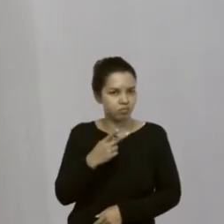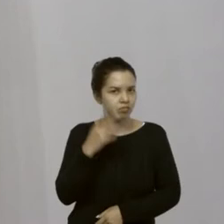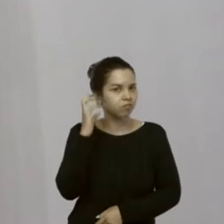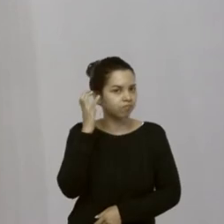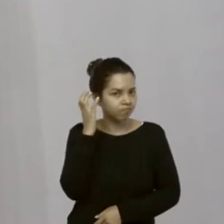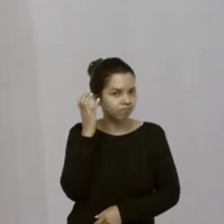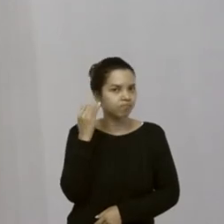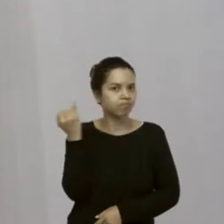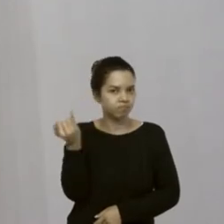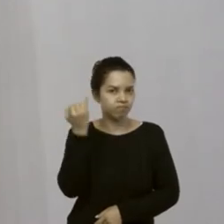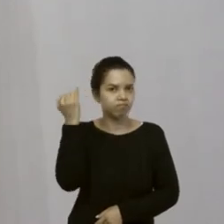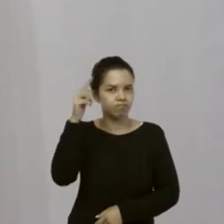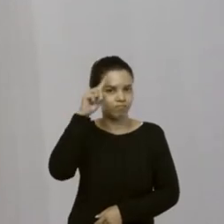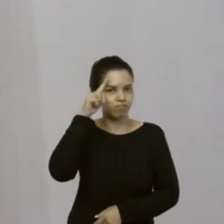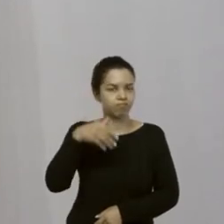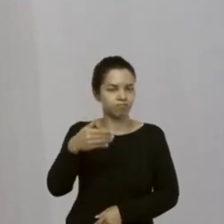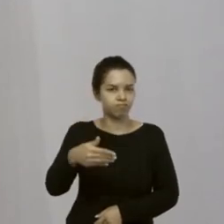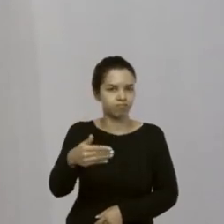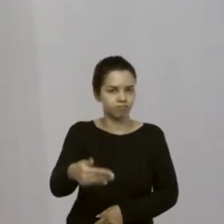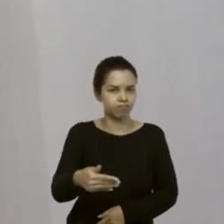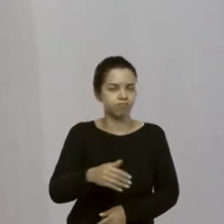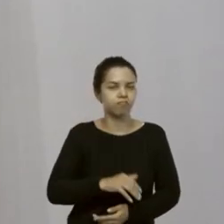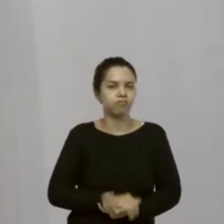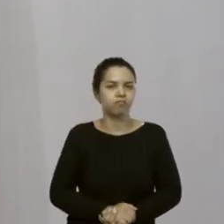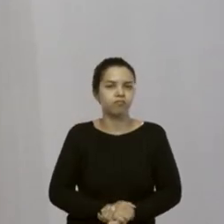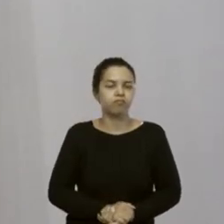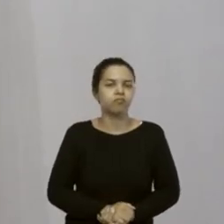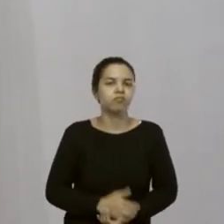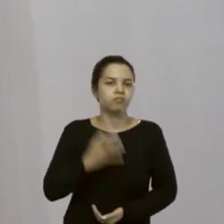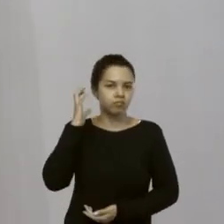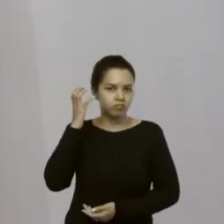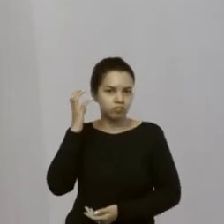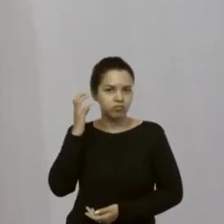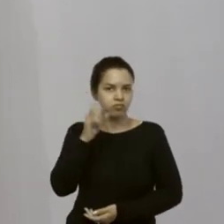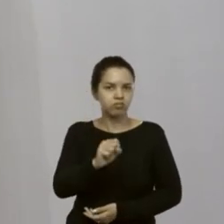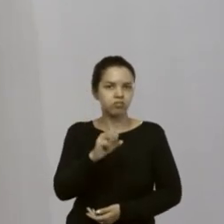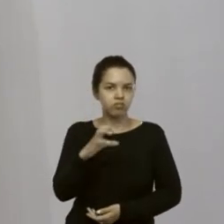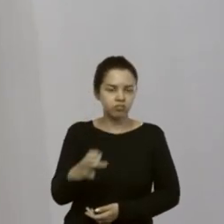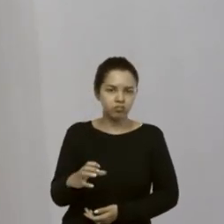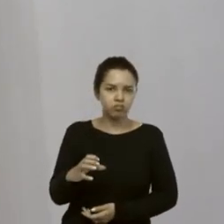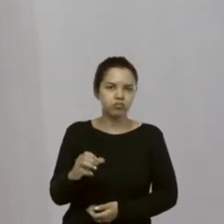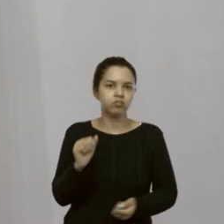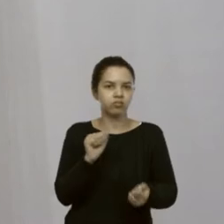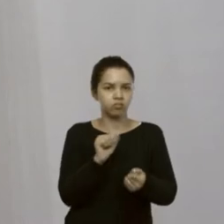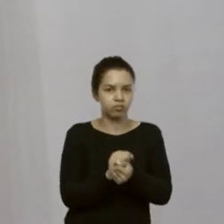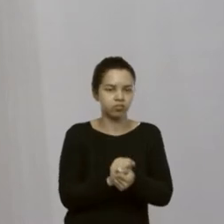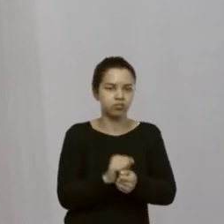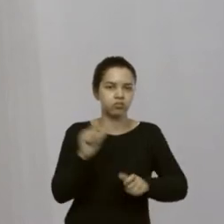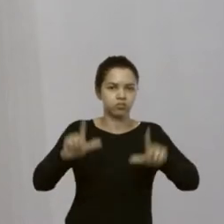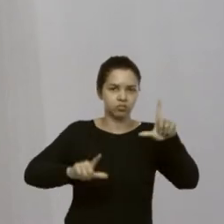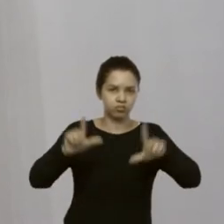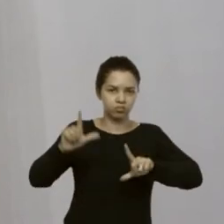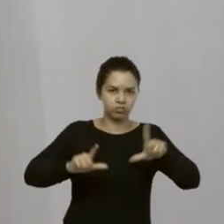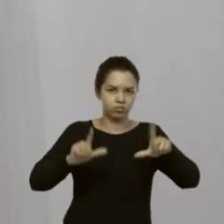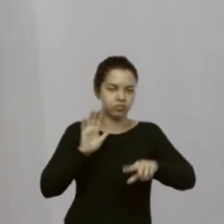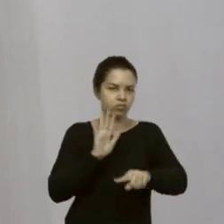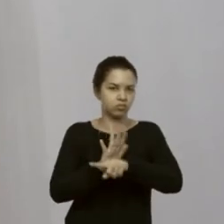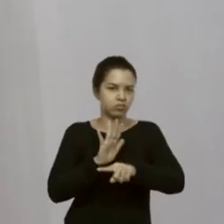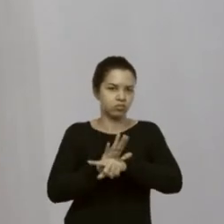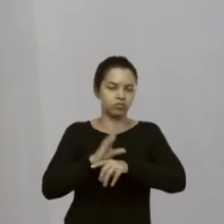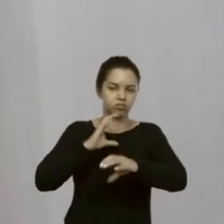dia. É esse o rádio de Santa Catarina, senhoras e senhores parlamentares, que, junto com a TV, faz uma comunicação